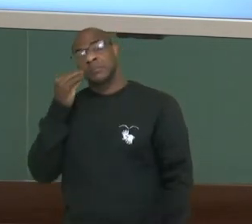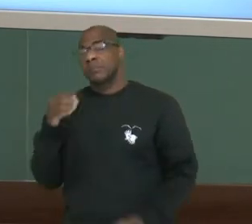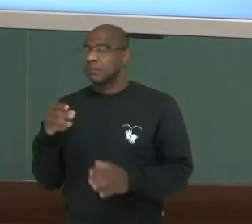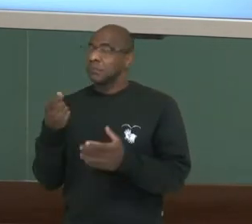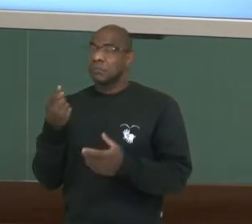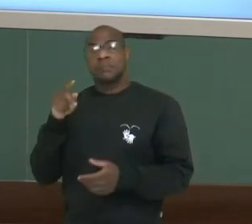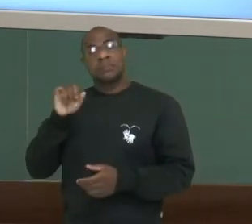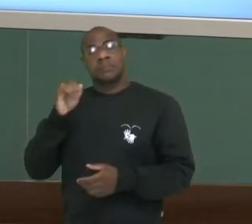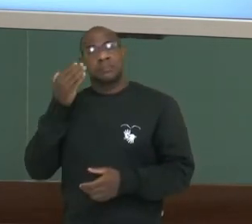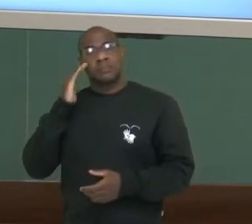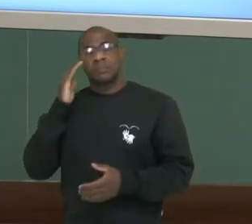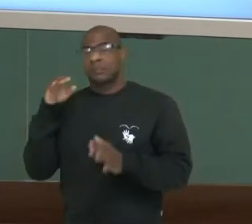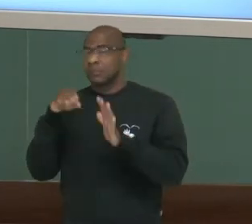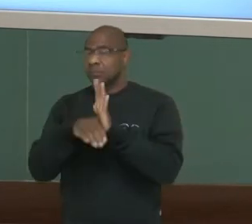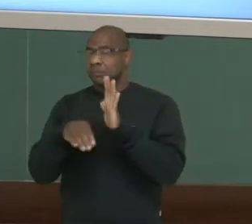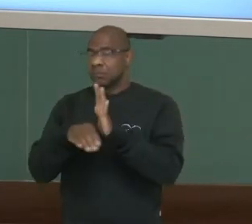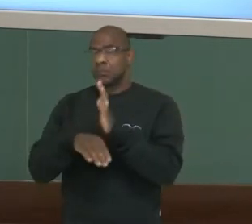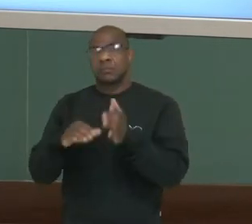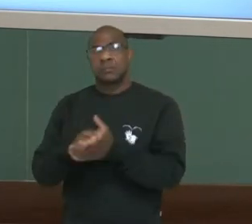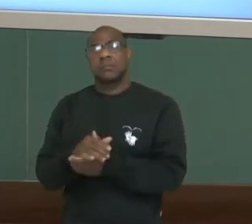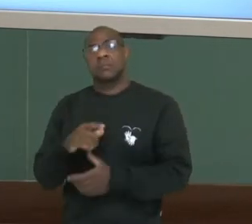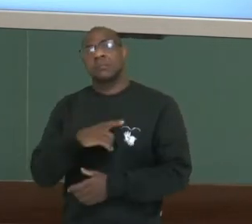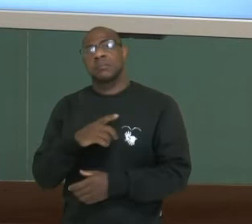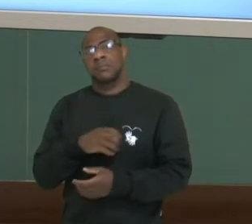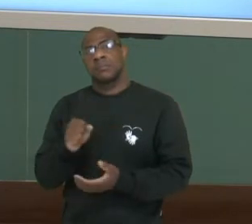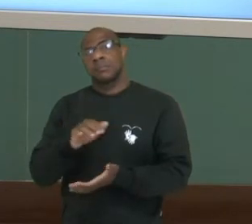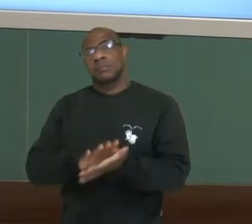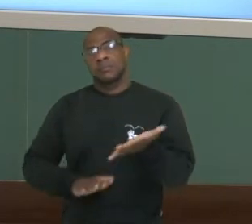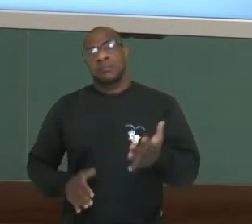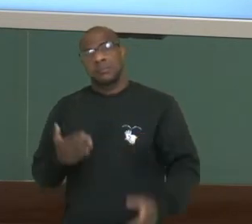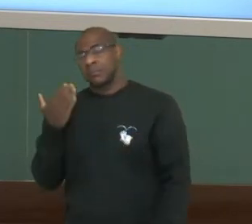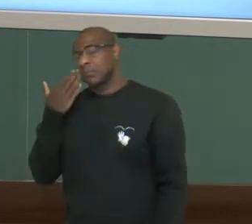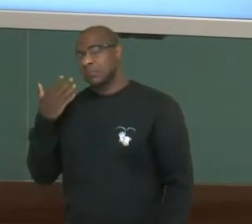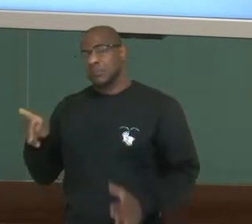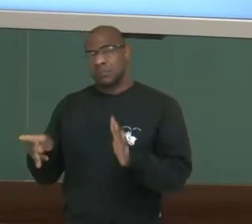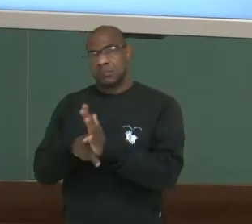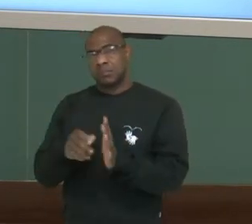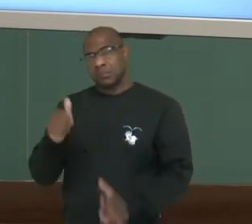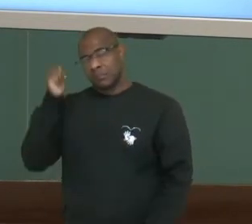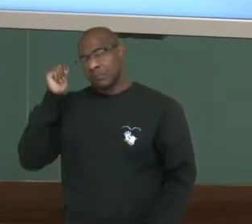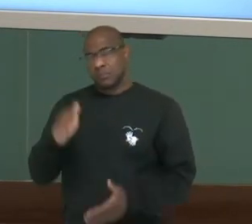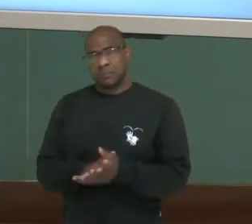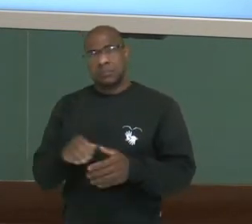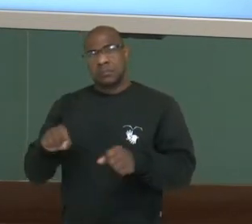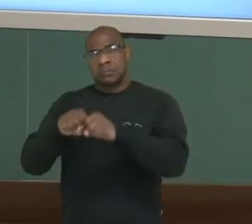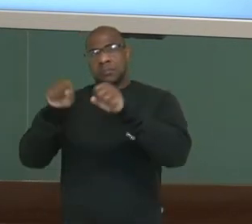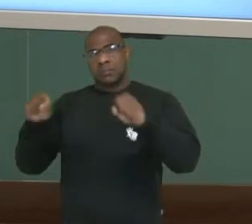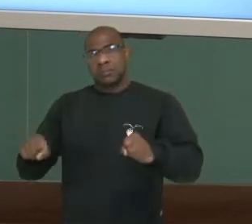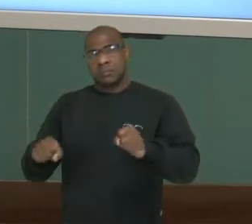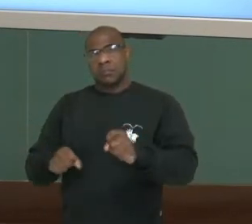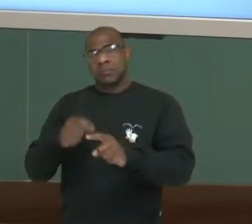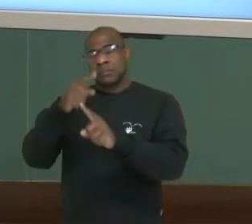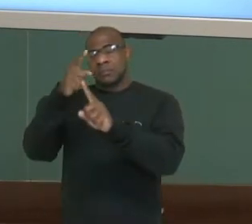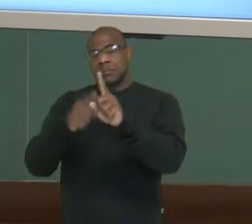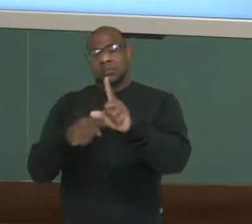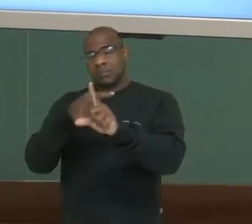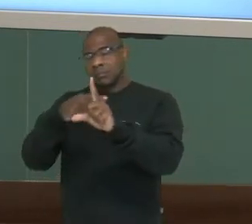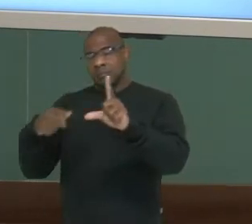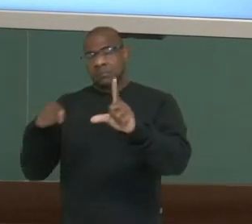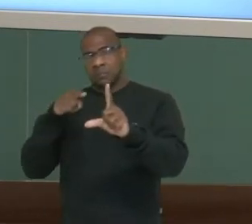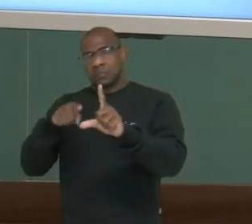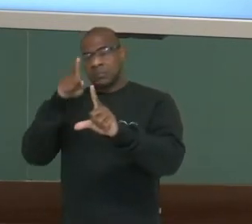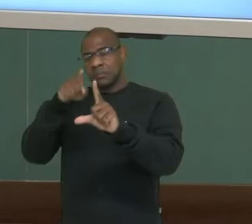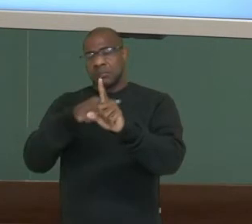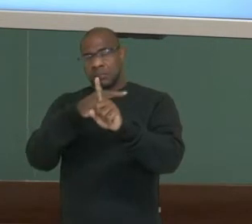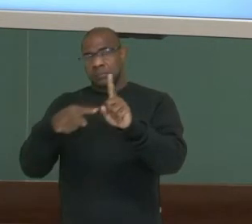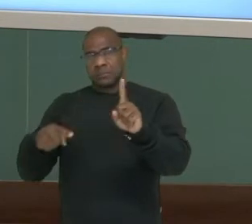reta concorrente. Então aqui eu tenho um exercício que caiu no vestibular, né? Num sistema de eixos cartesianos ortogonais, seja, forma